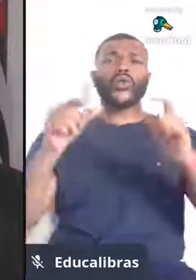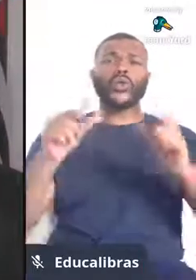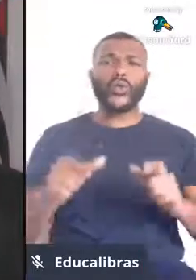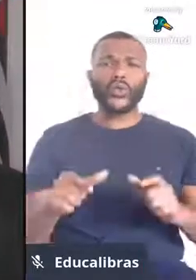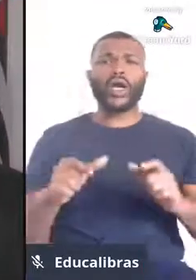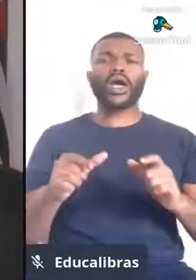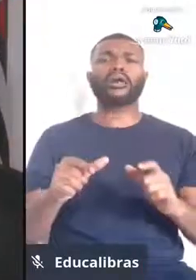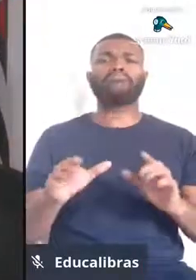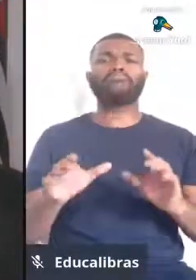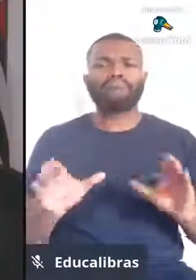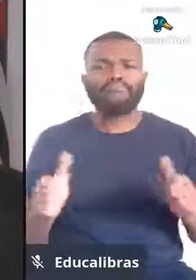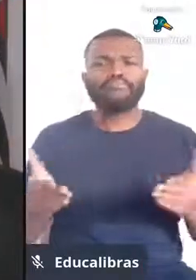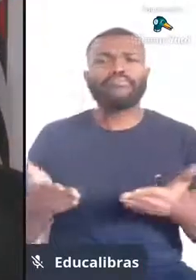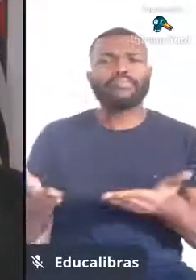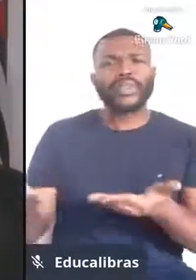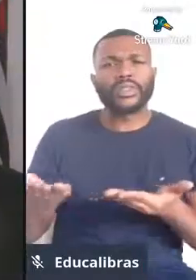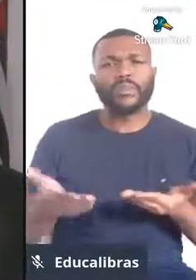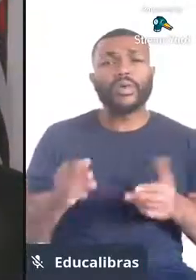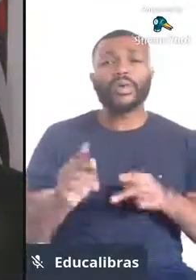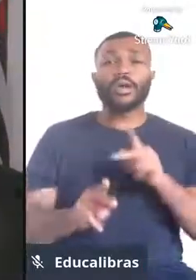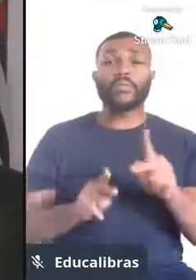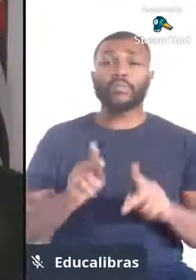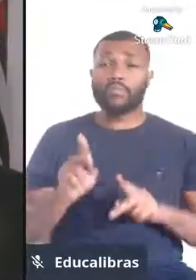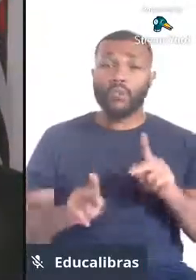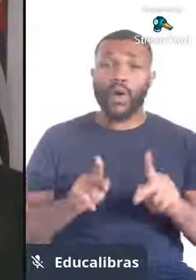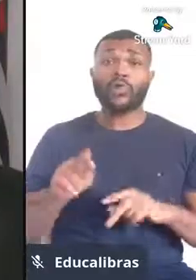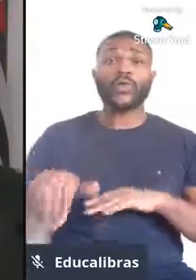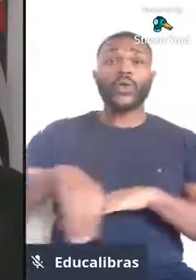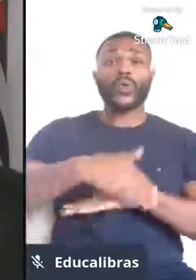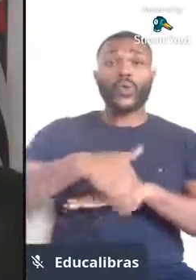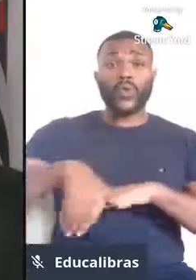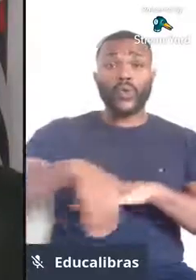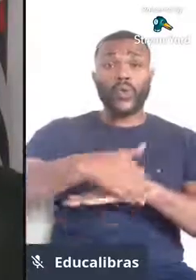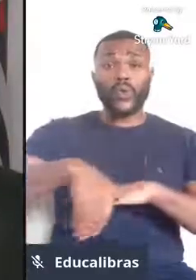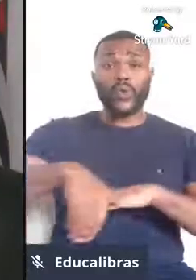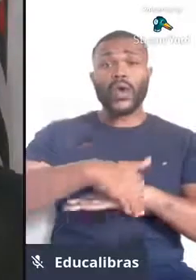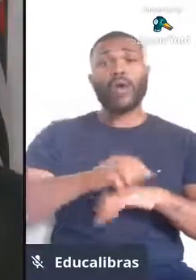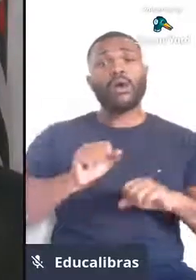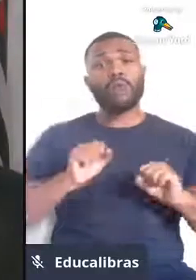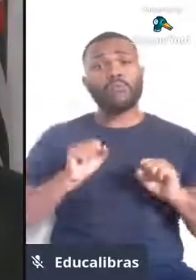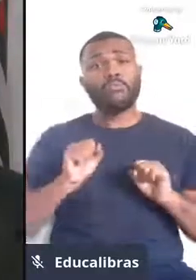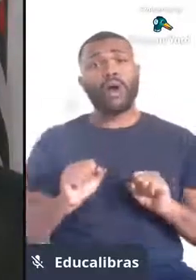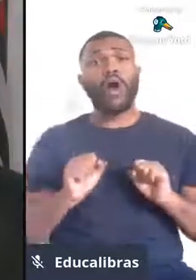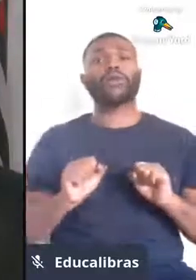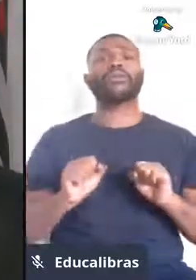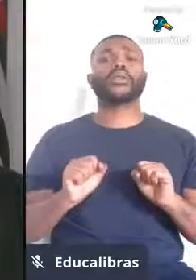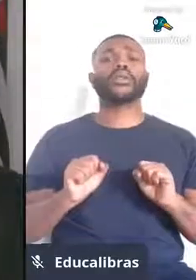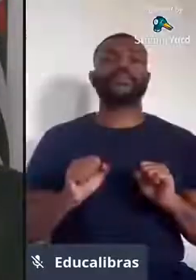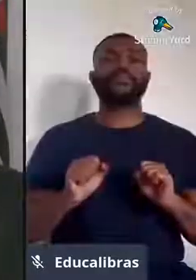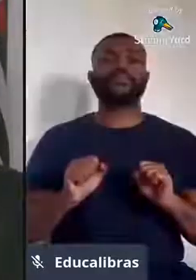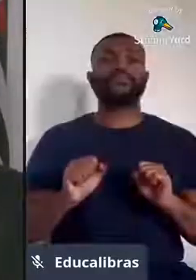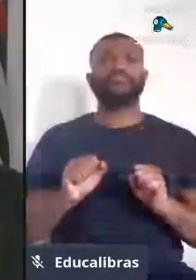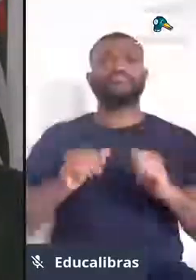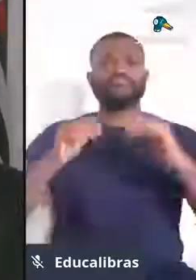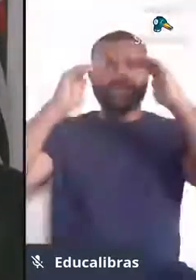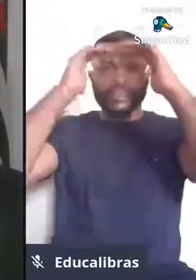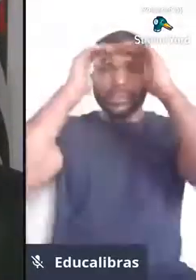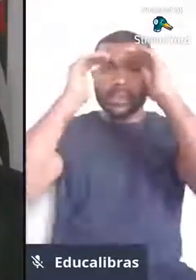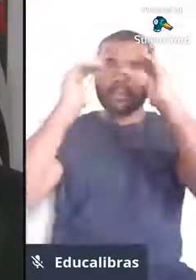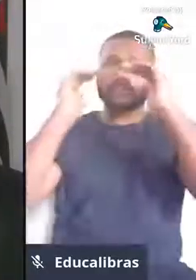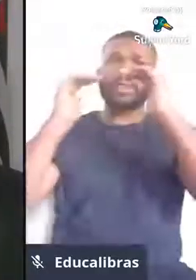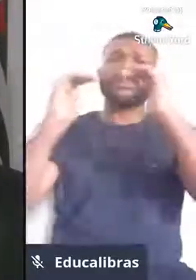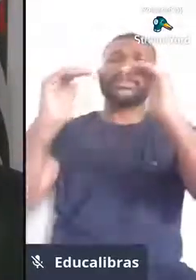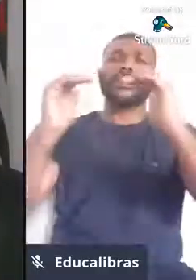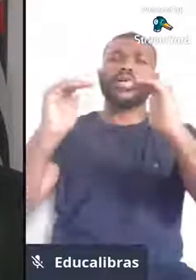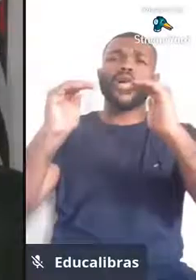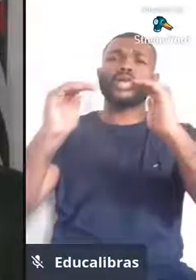abrigar a população de rua, para que elas pudessem estar mais espaçadas entre si, respeitando as orientações da Organização Mundial